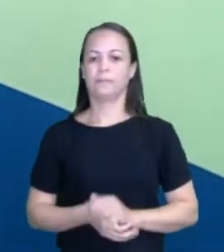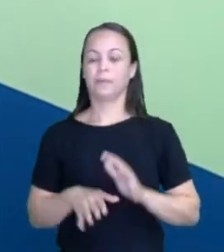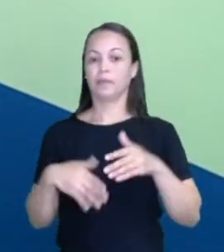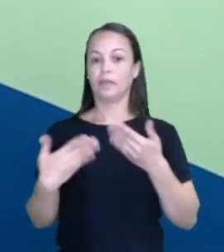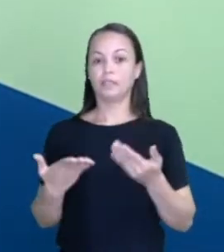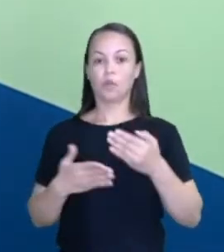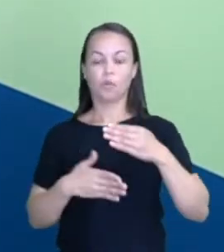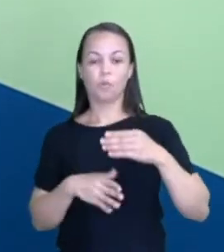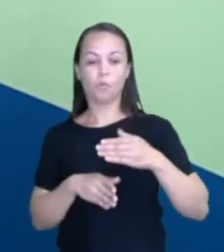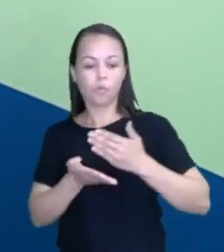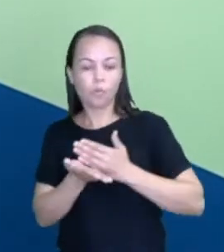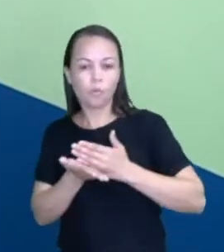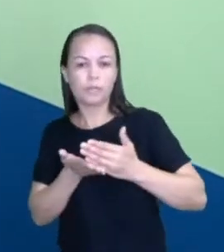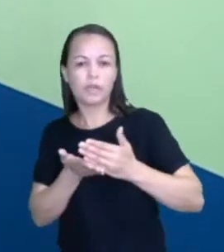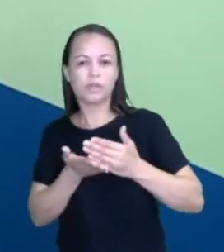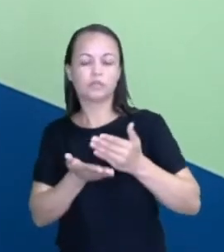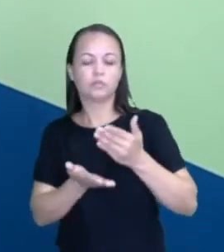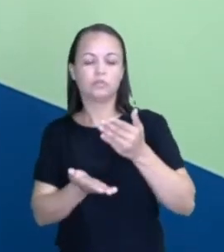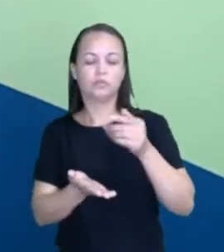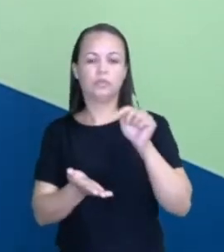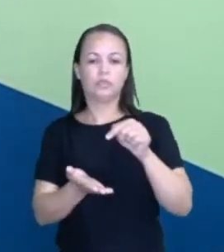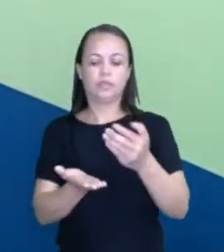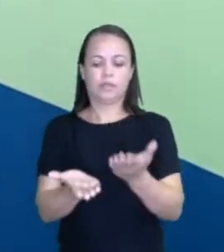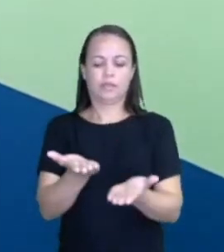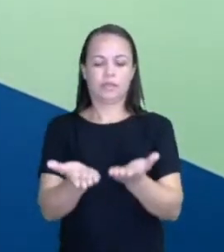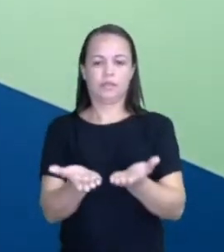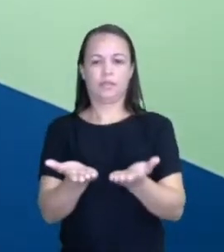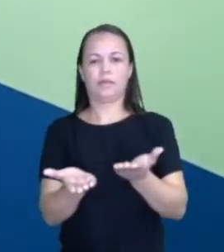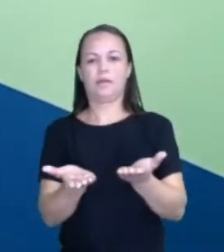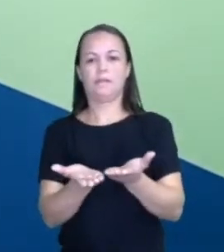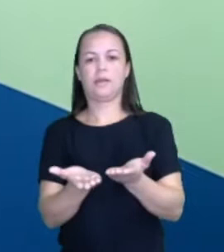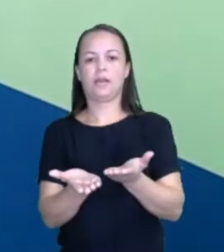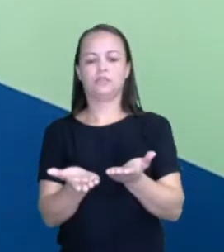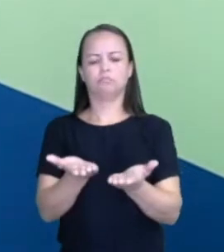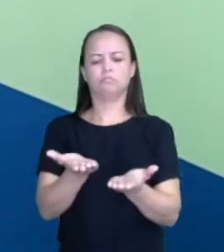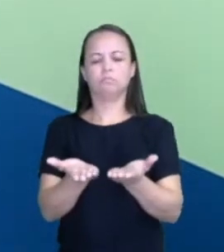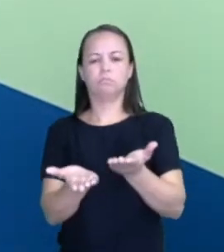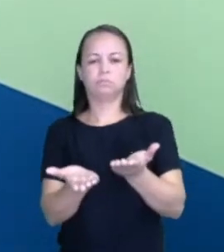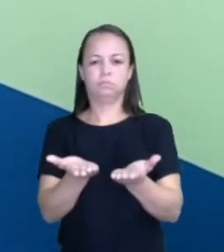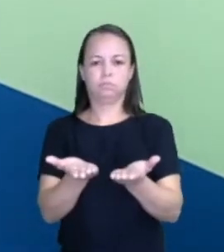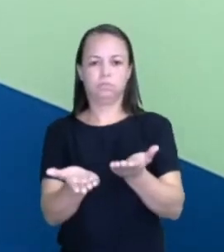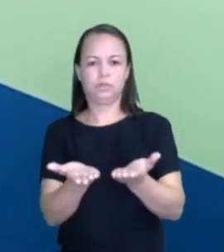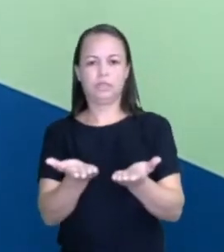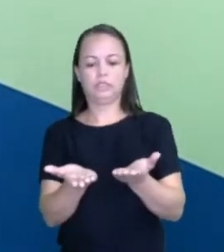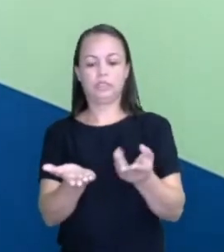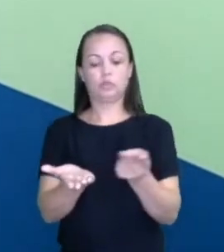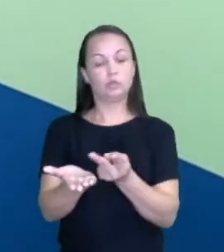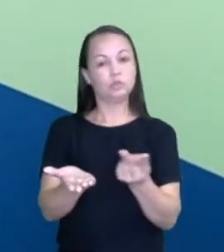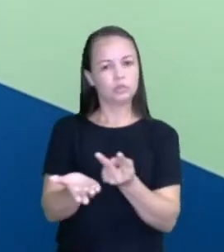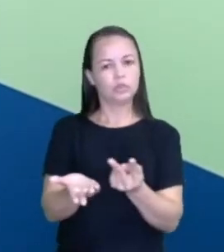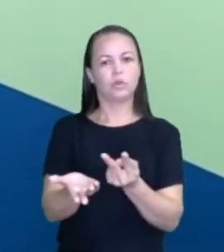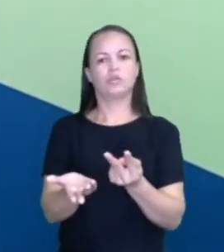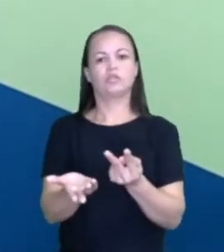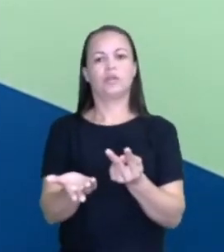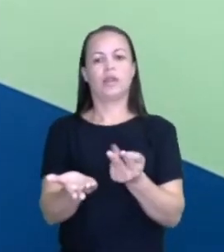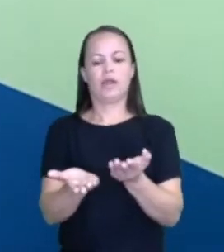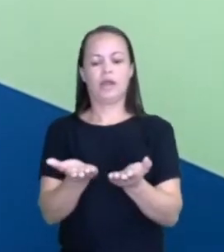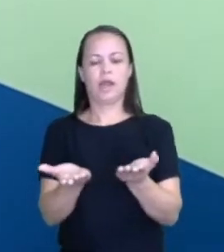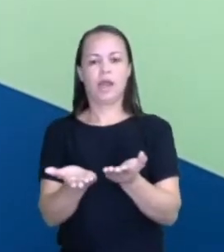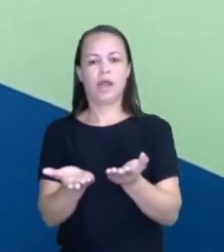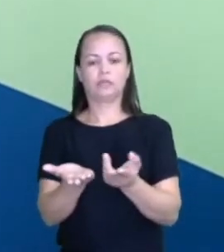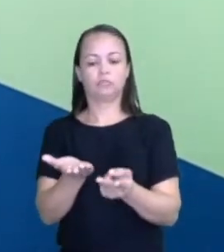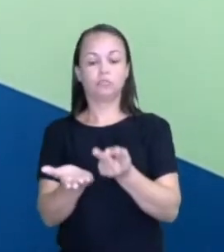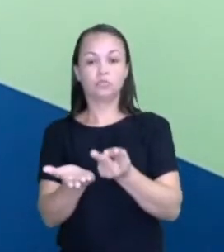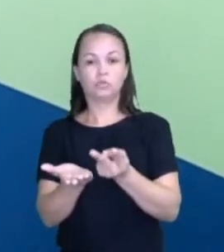do funcionamento da balança aqui é justamente manter o equilíbrio entre os dois lados